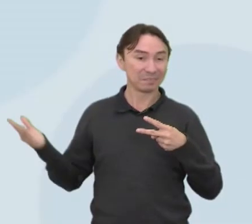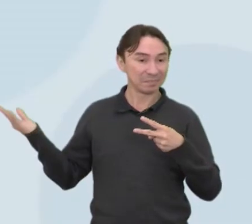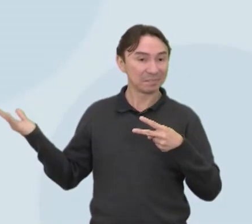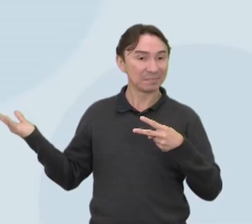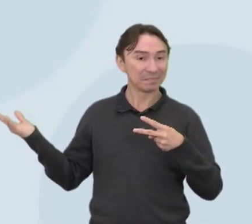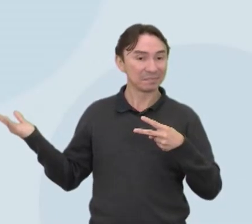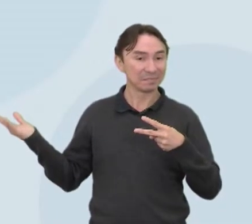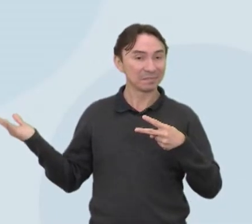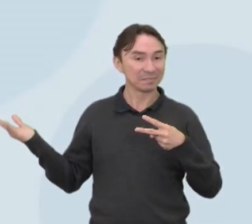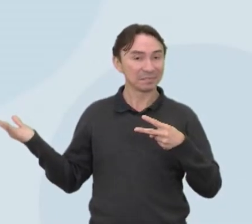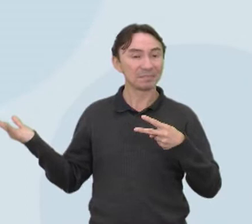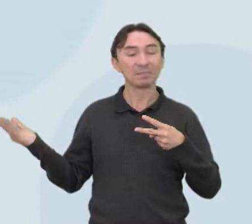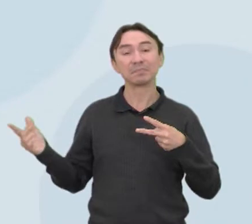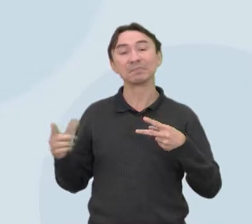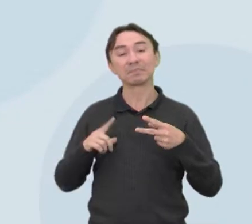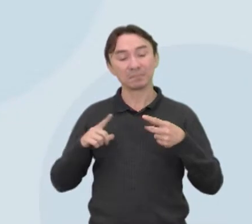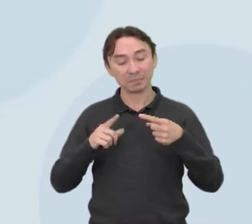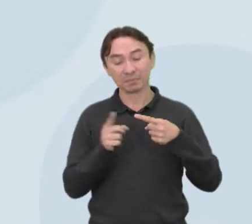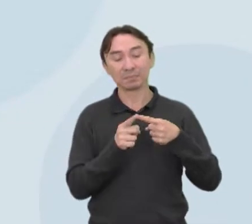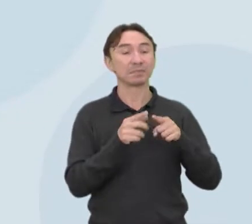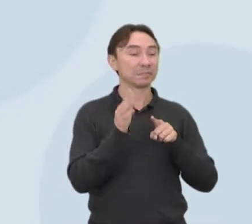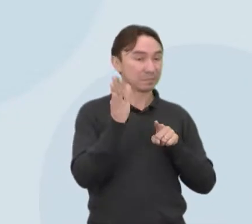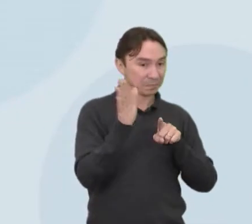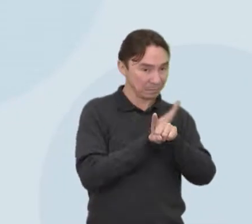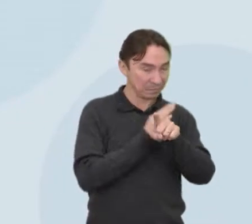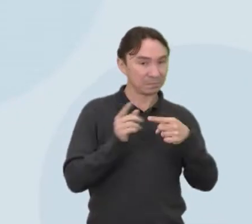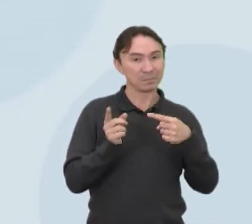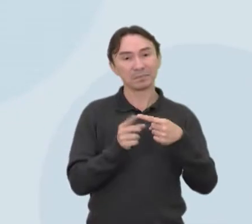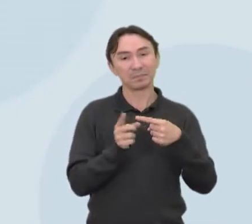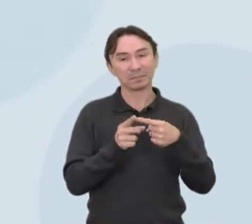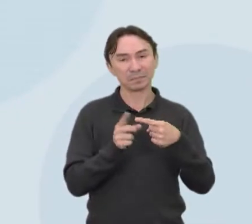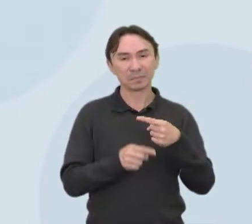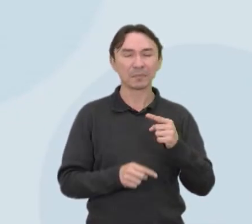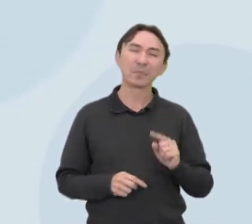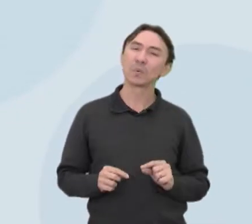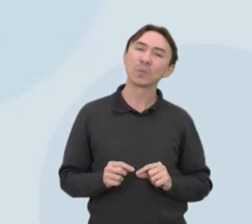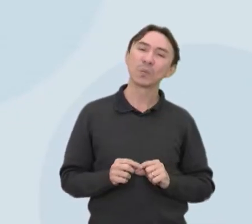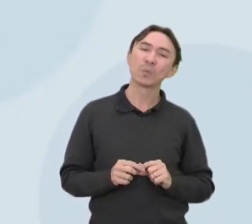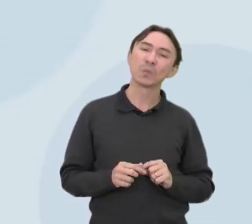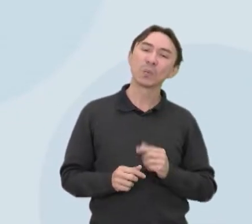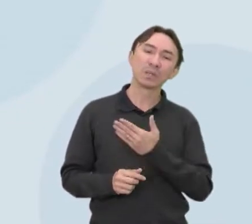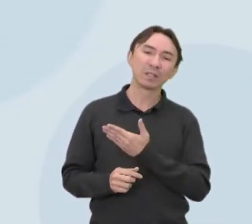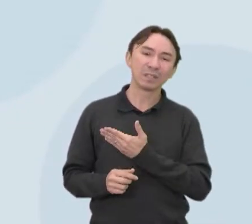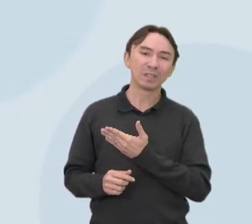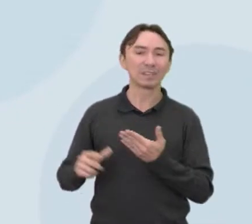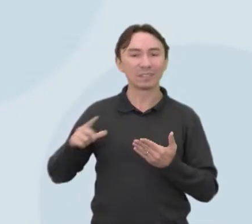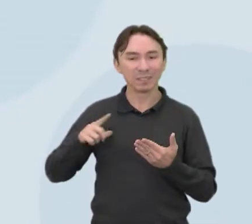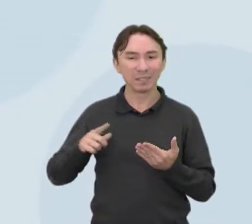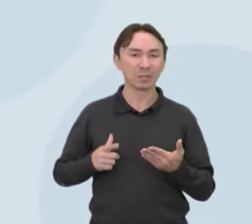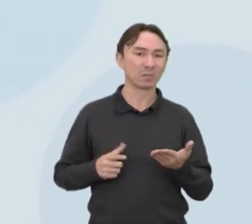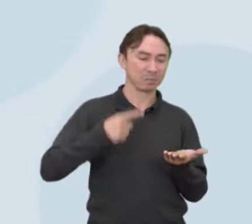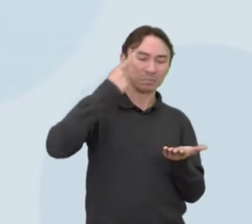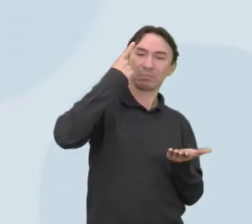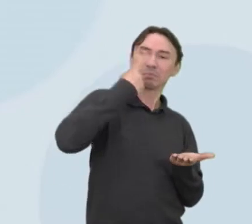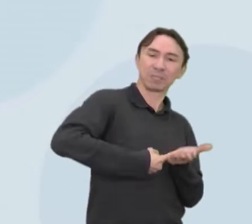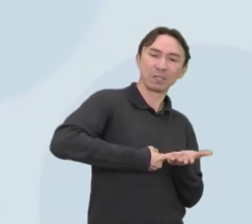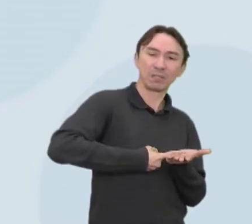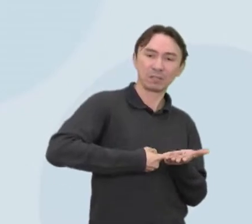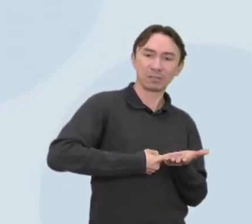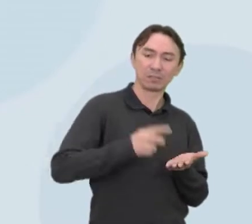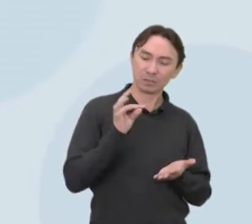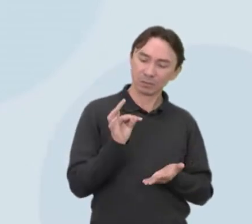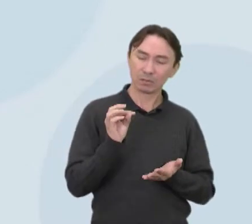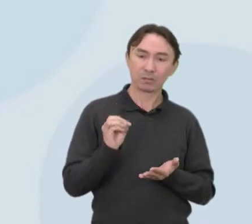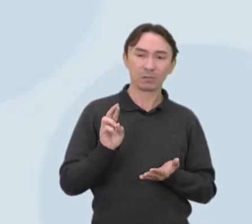A gente tem aí questionamento 1, eu deixei para vocês a pergunta de o que foi o chamado Tratado de Tordesilhas, né, do